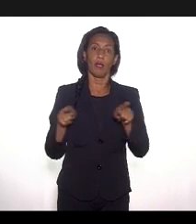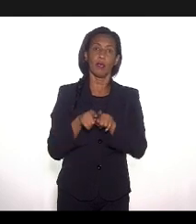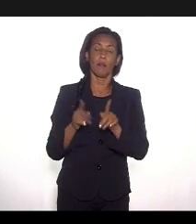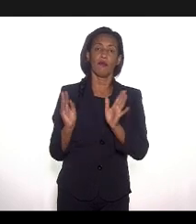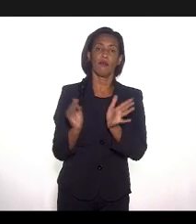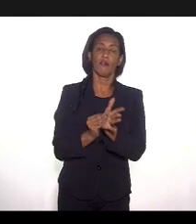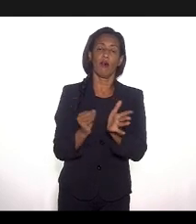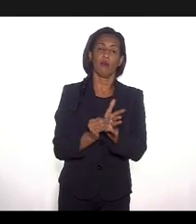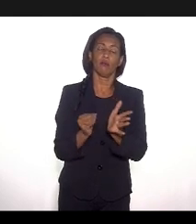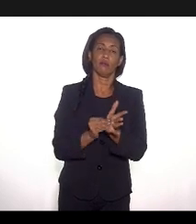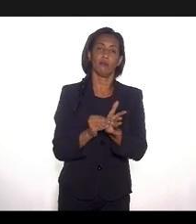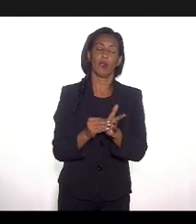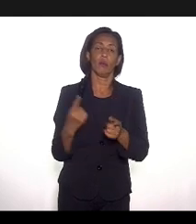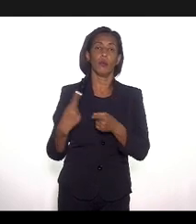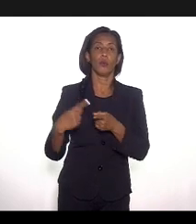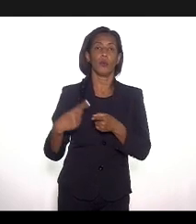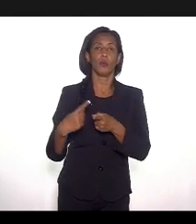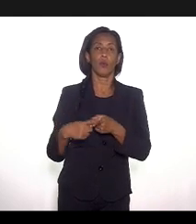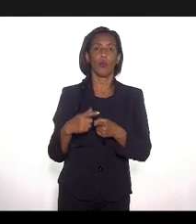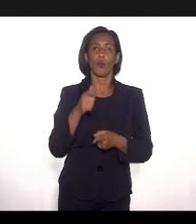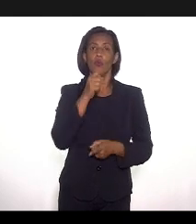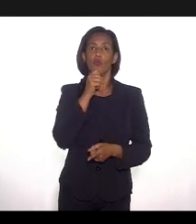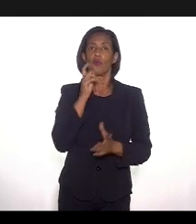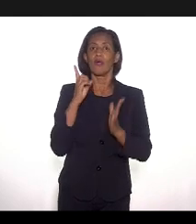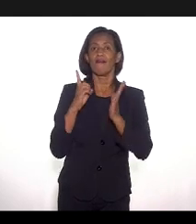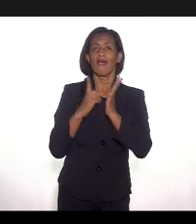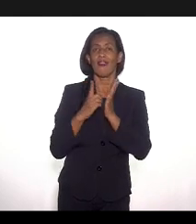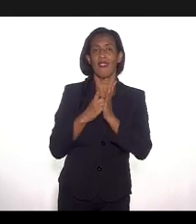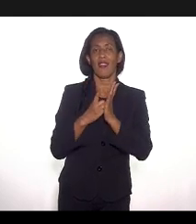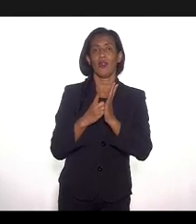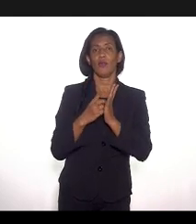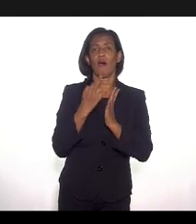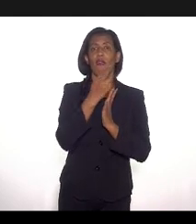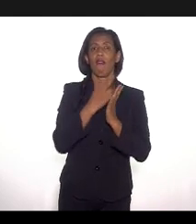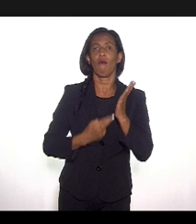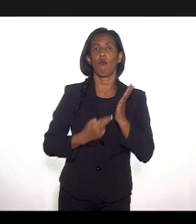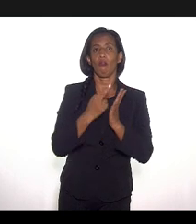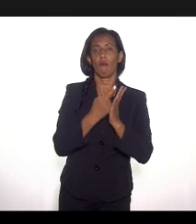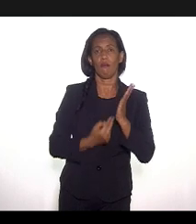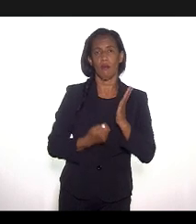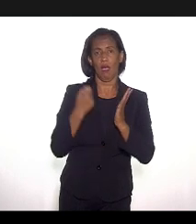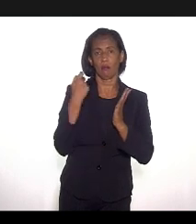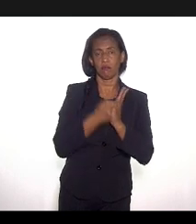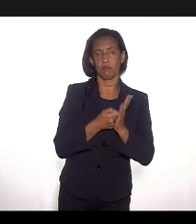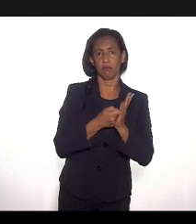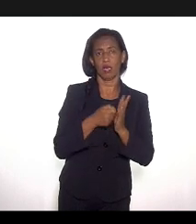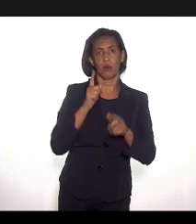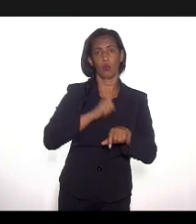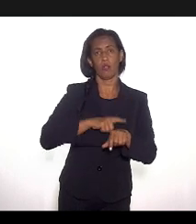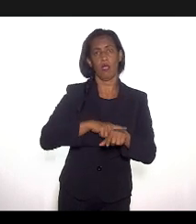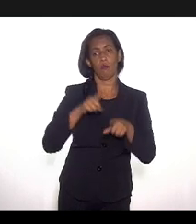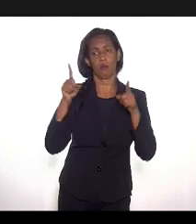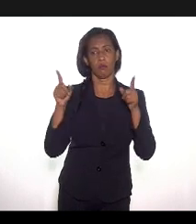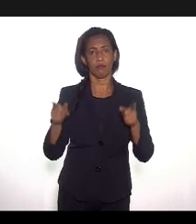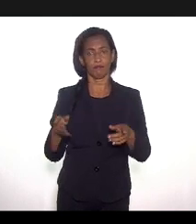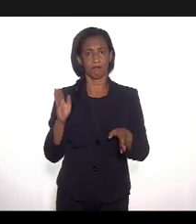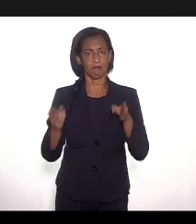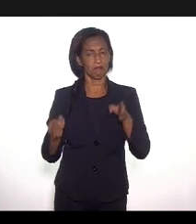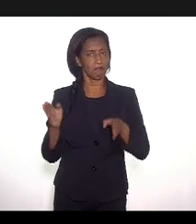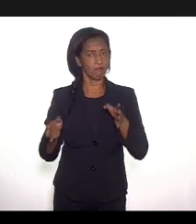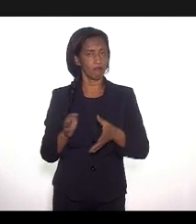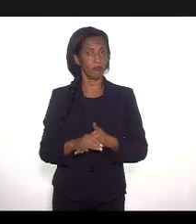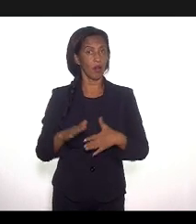efetividade porque não tem mais decreto de regulamentação de prazo. Então,